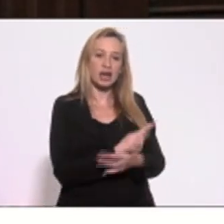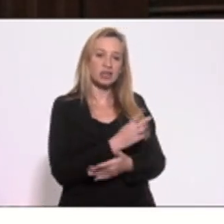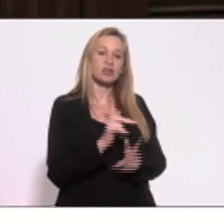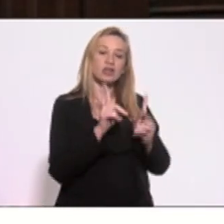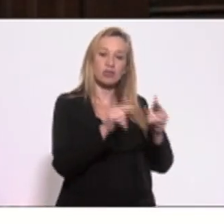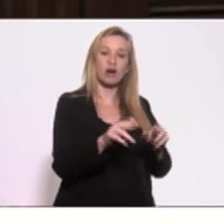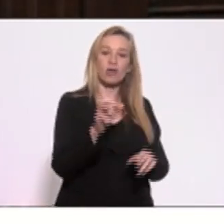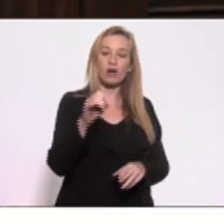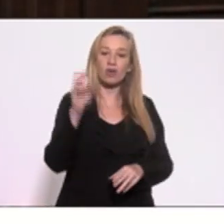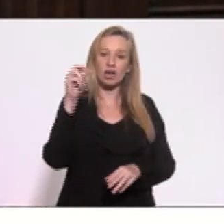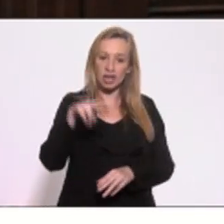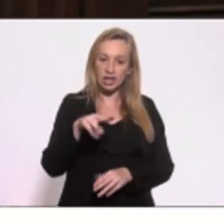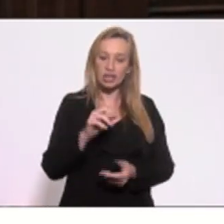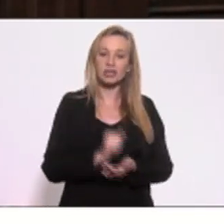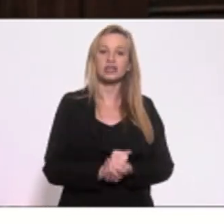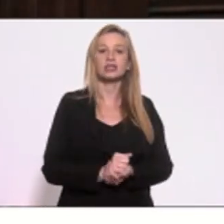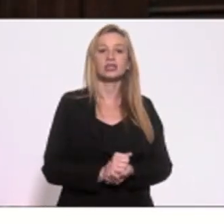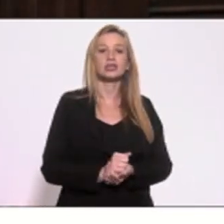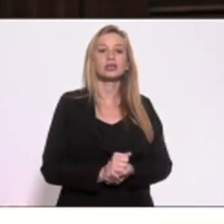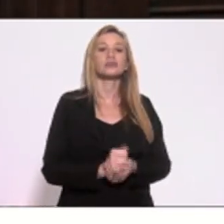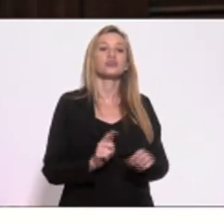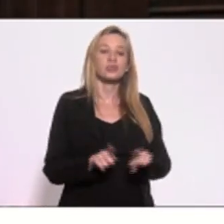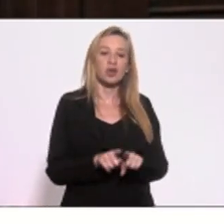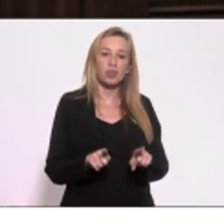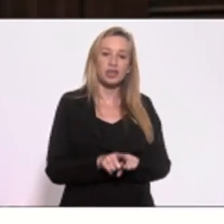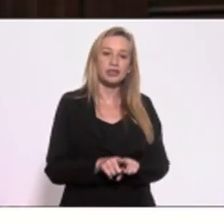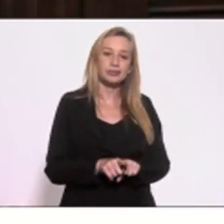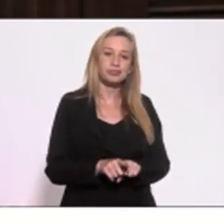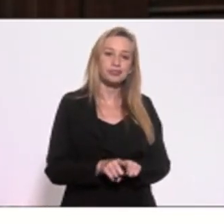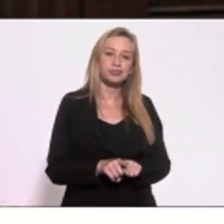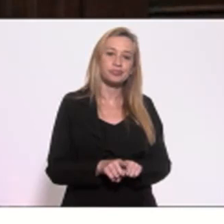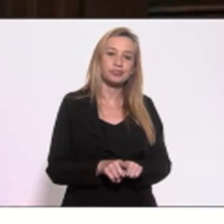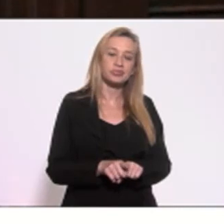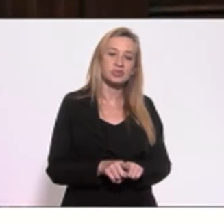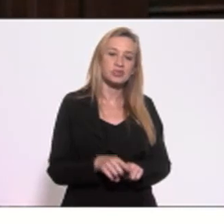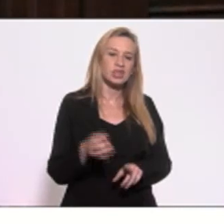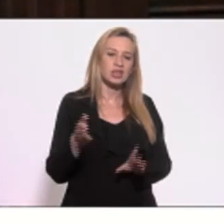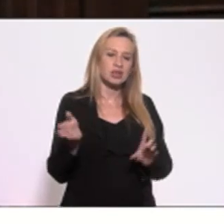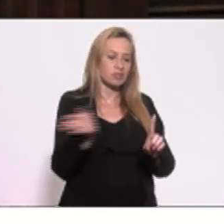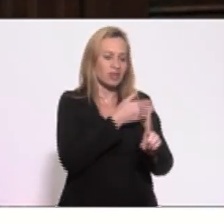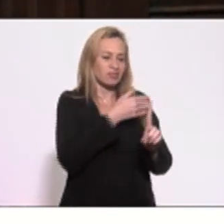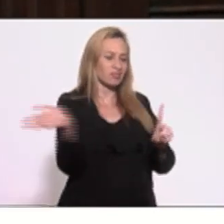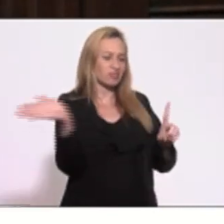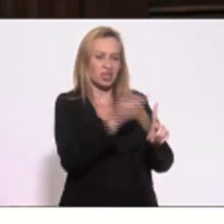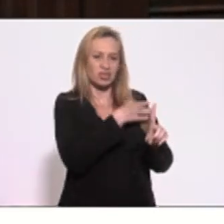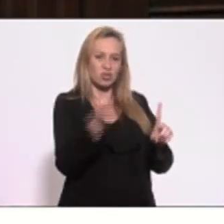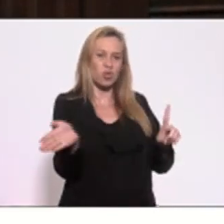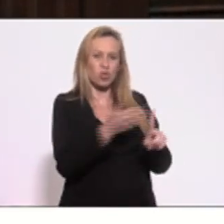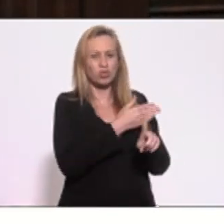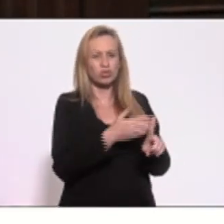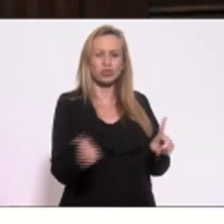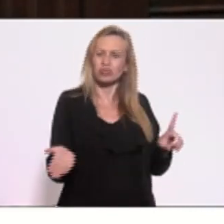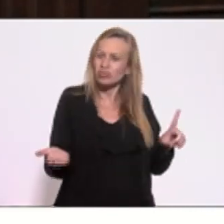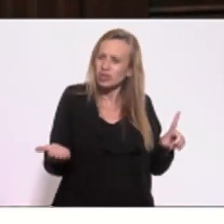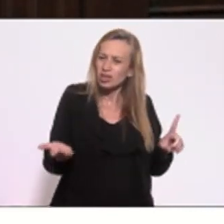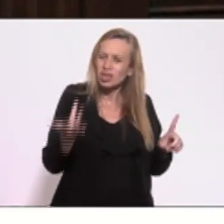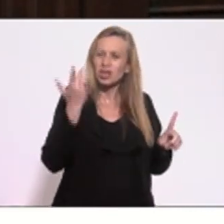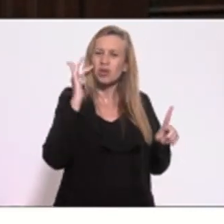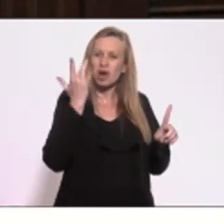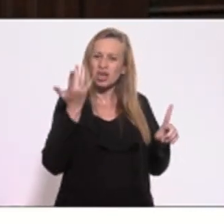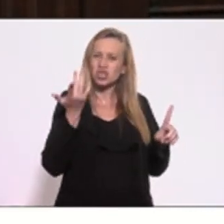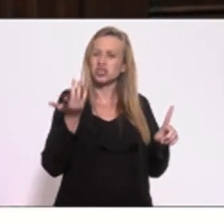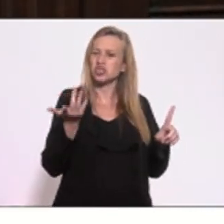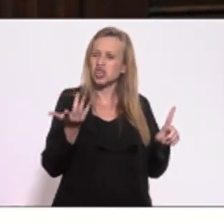Glenn, colocando inclusive ali tapas no rosto do Glenn. Eu acho que uma